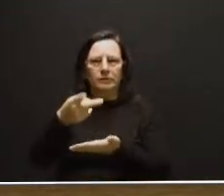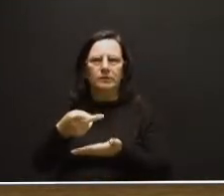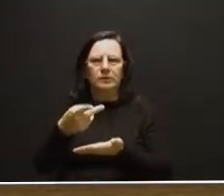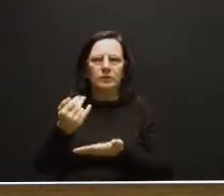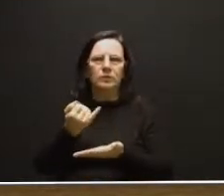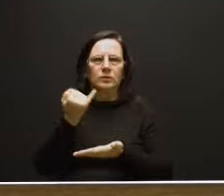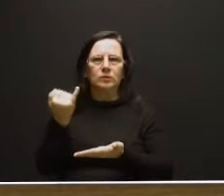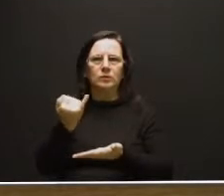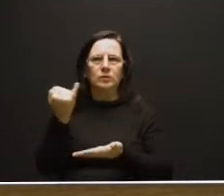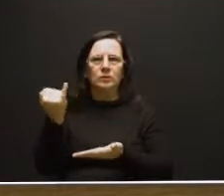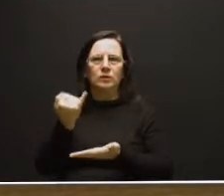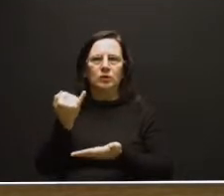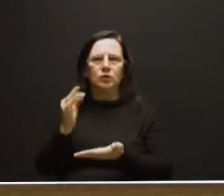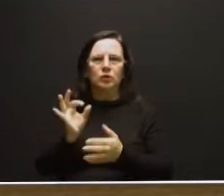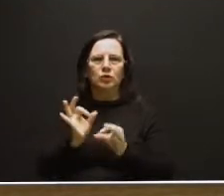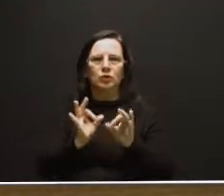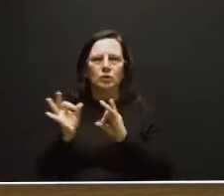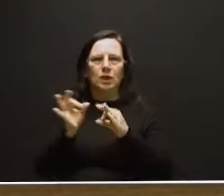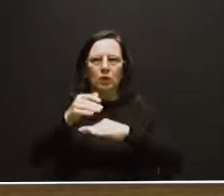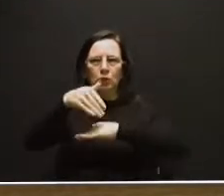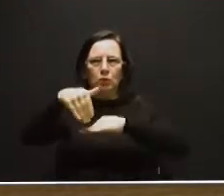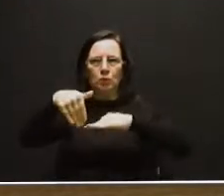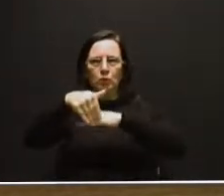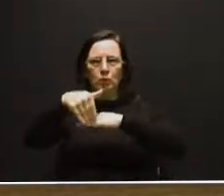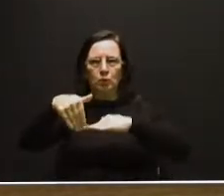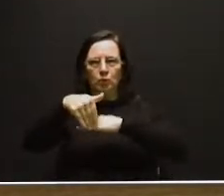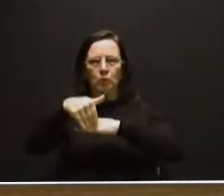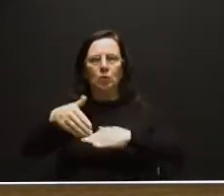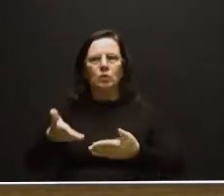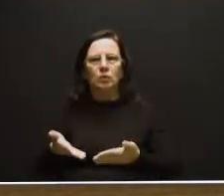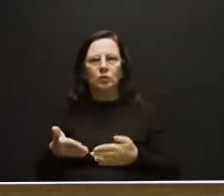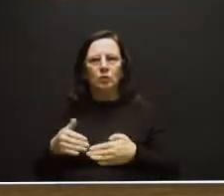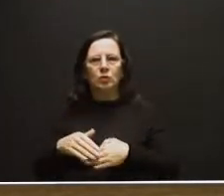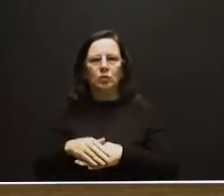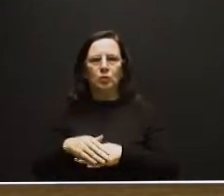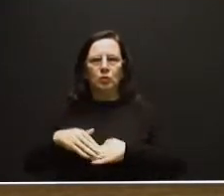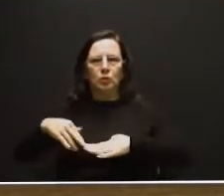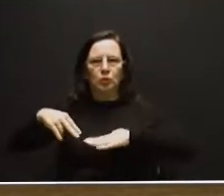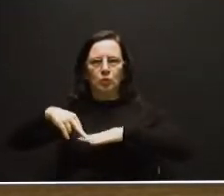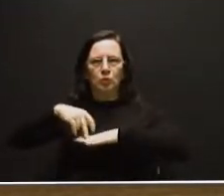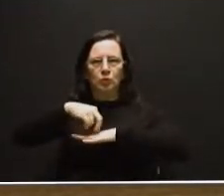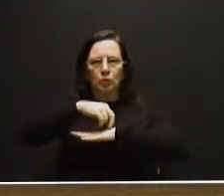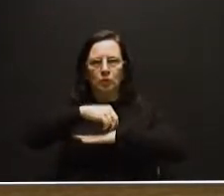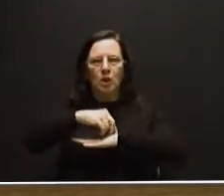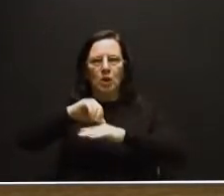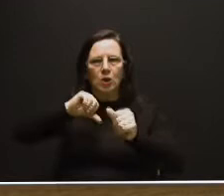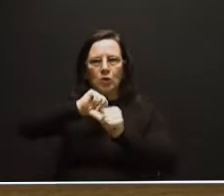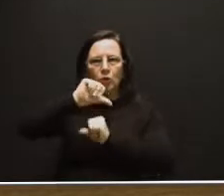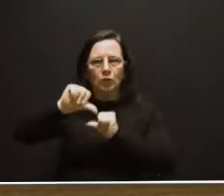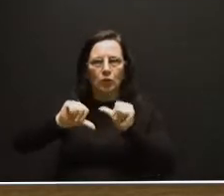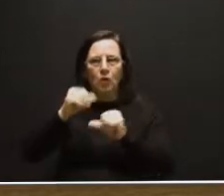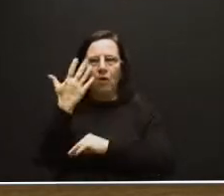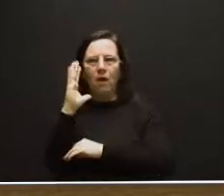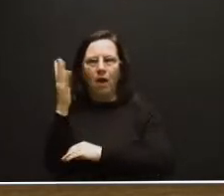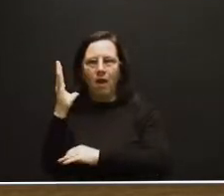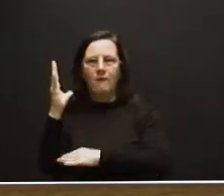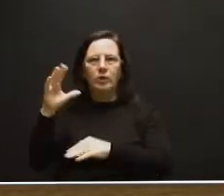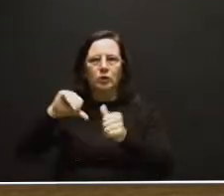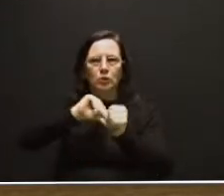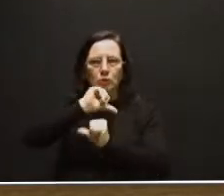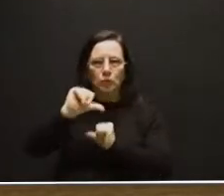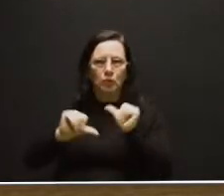principalmente na questão das manutenções das calçadas é de até troca destas árvores vereadores que estão fora do padrão